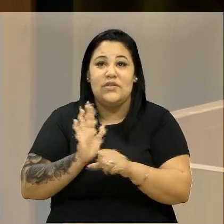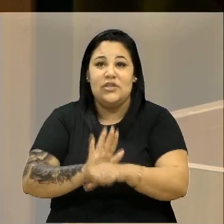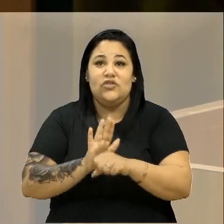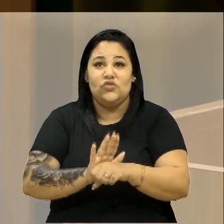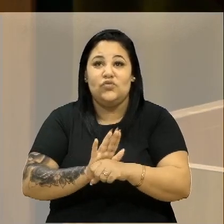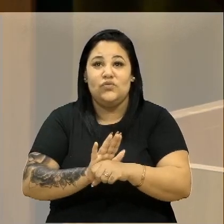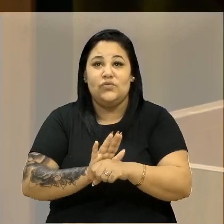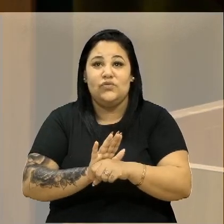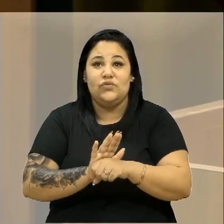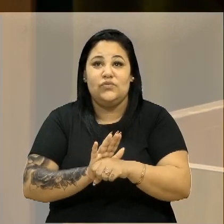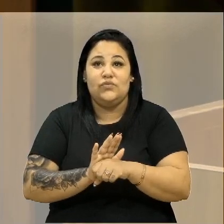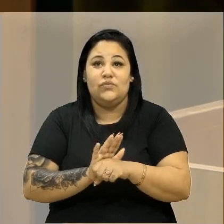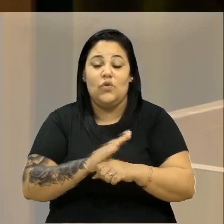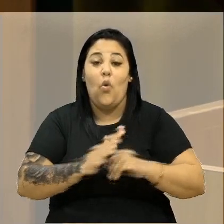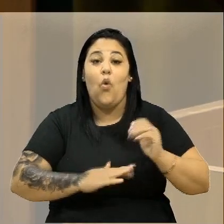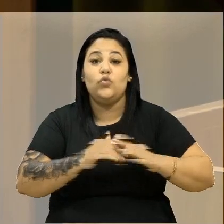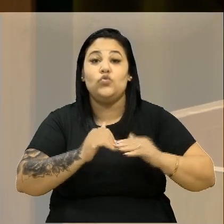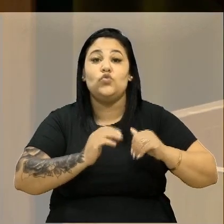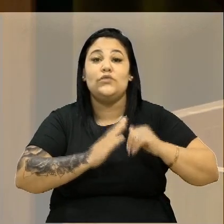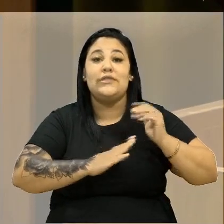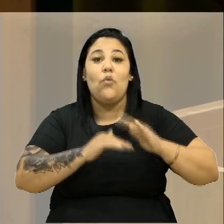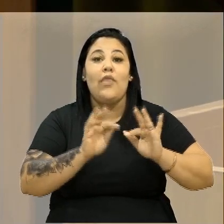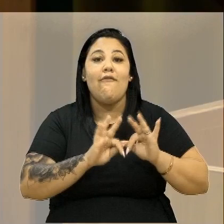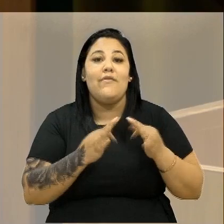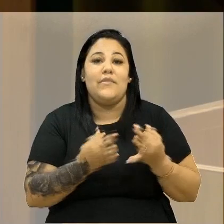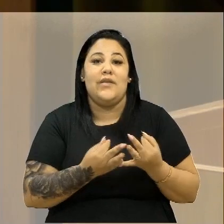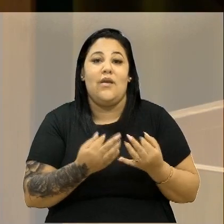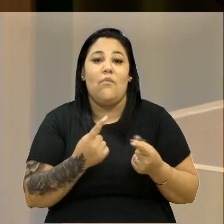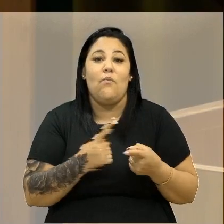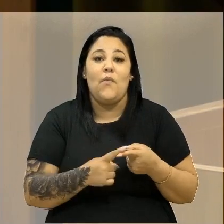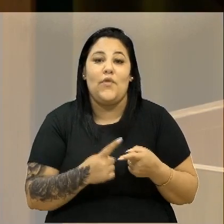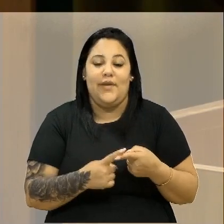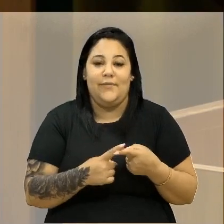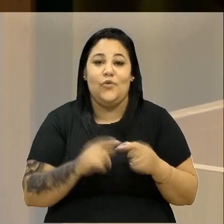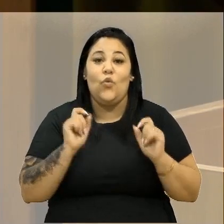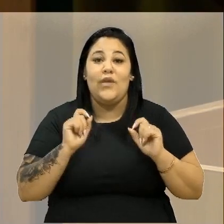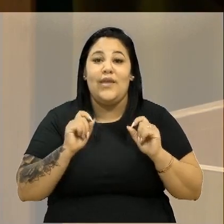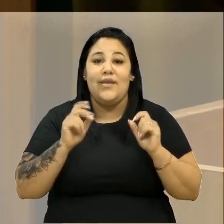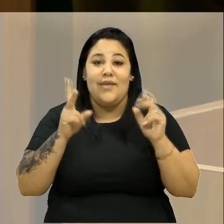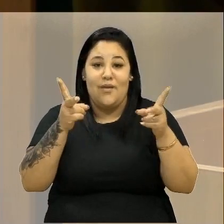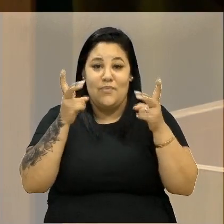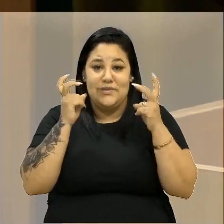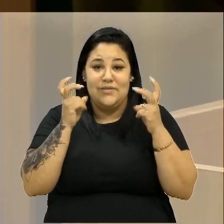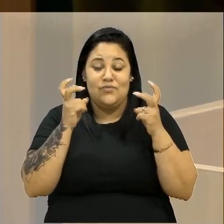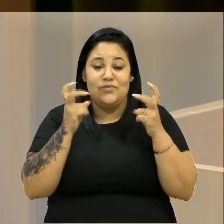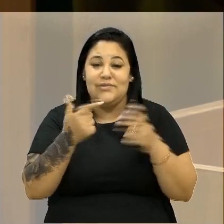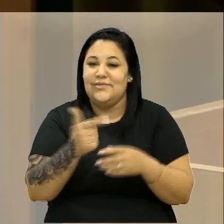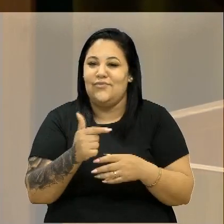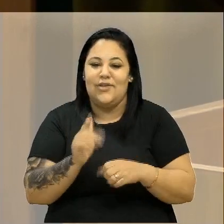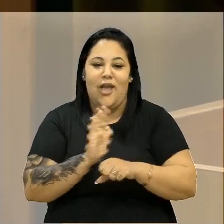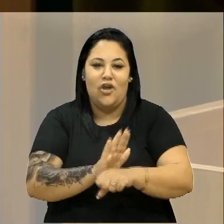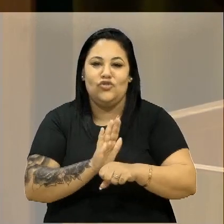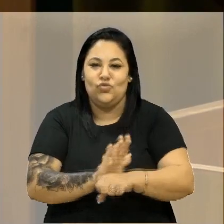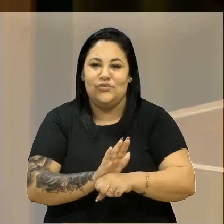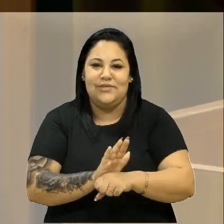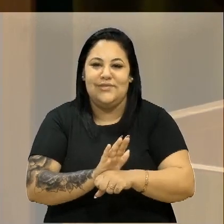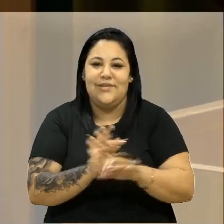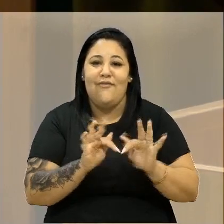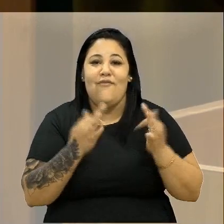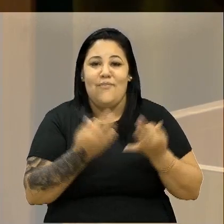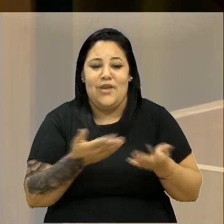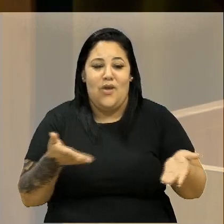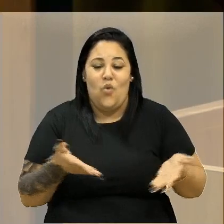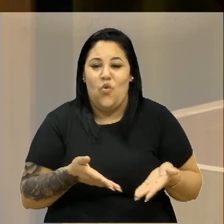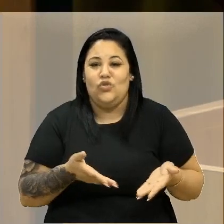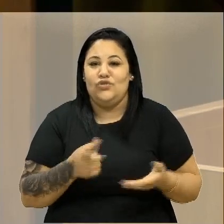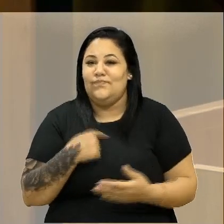família. Por que eu bato muito nessa tecla? Porque a gente percebe que sem o auxílio para o núcleo familiar hoje, a gente